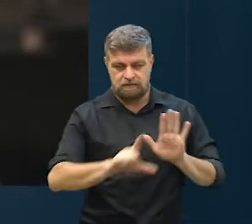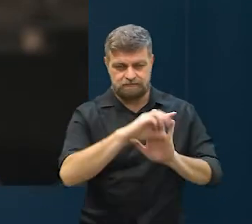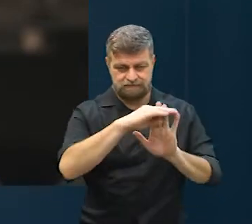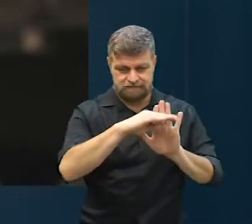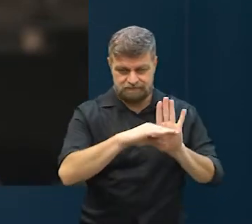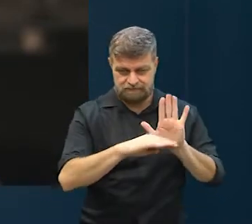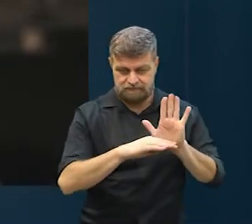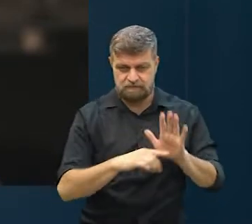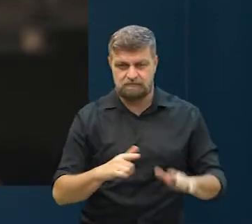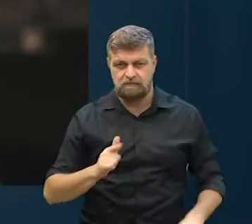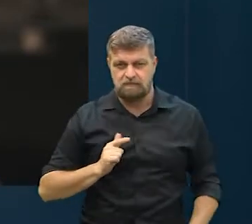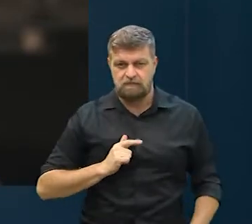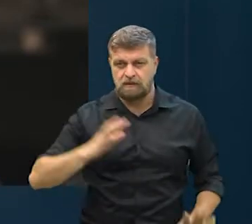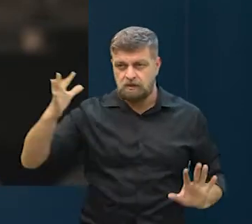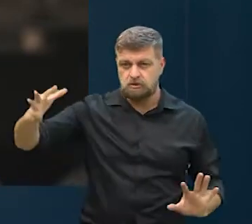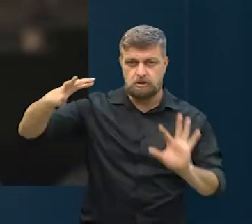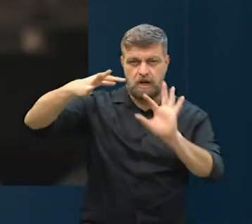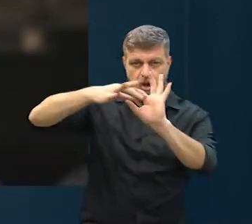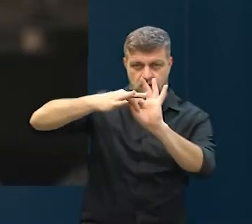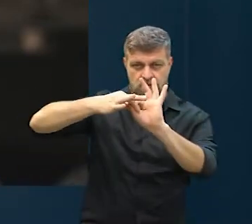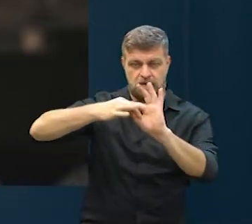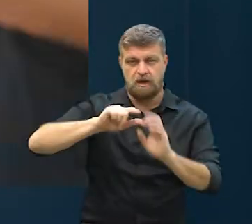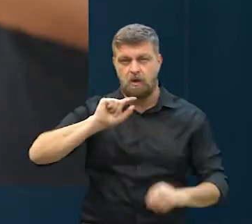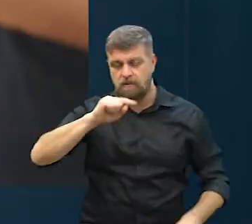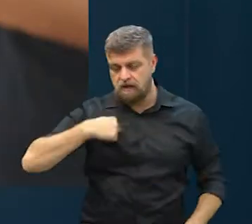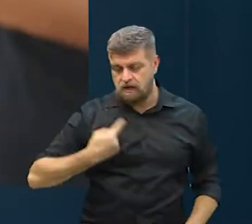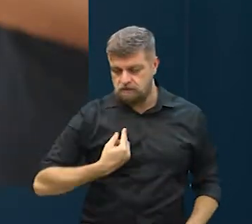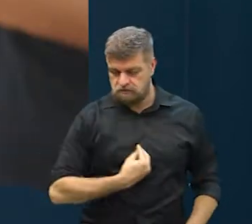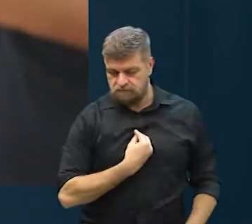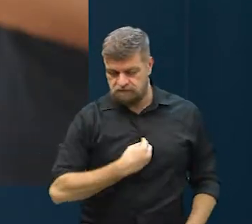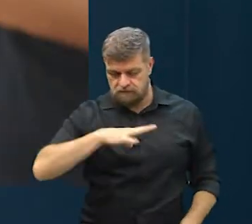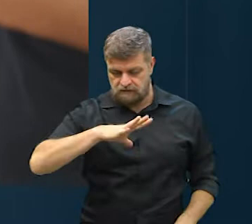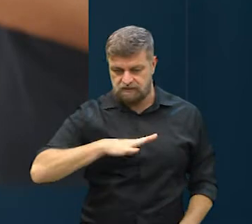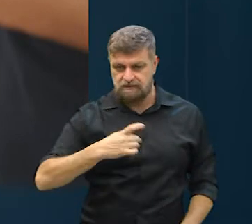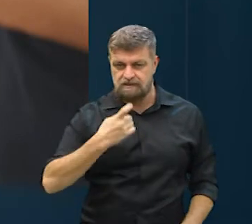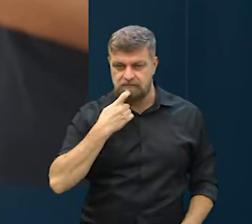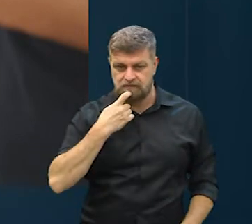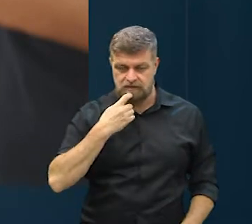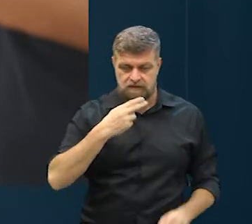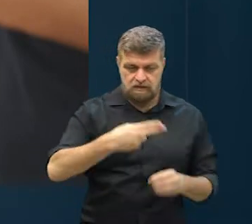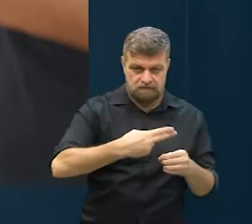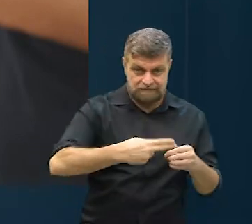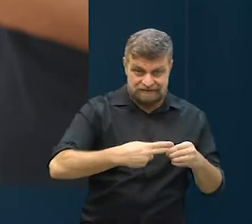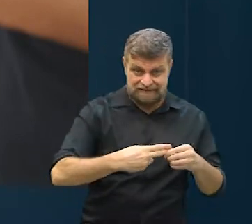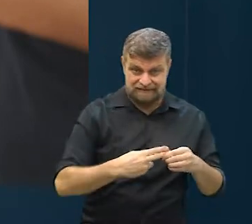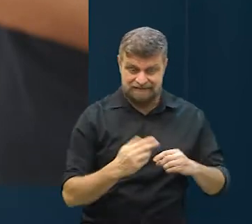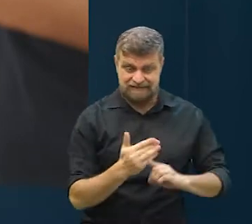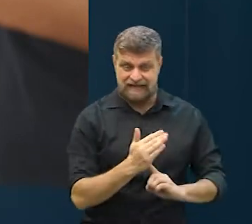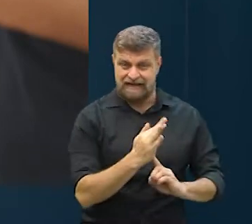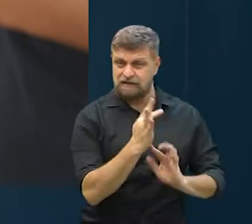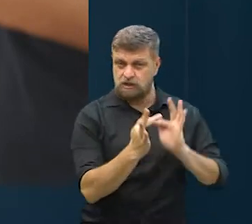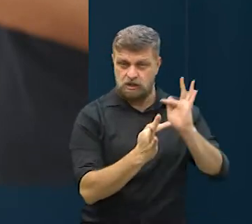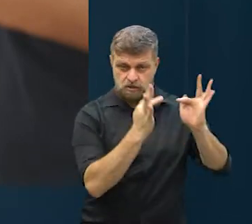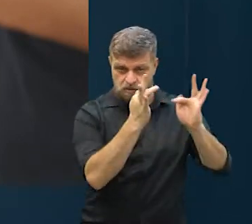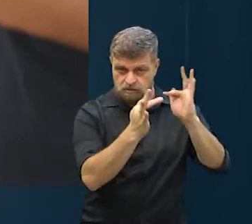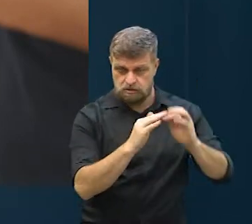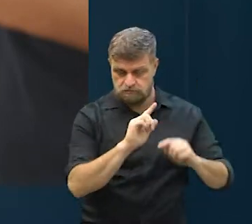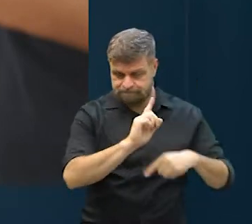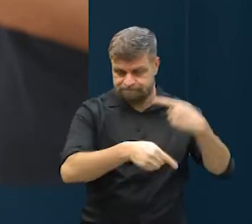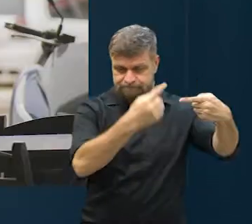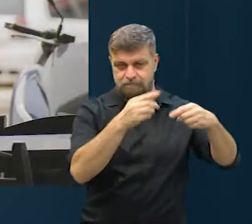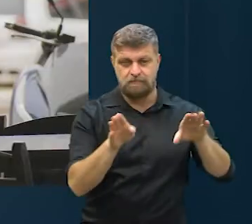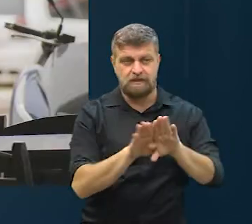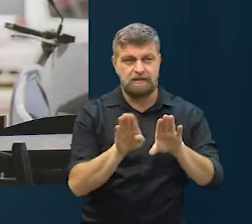parte legal e o melhor dos dois mundos que eu falei antes, né? A gente consegue estar aqui, que é um polo de tecnologia fortíssimo, e